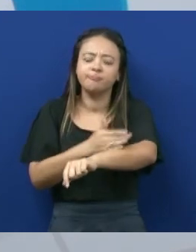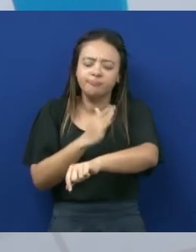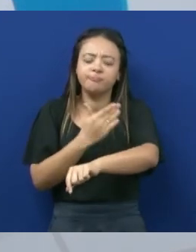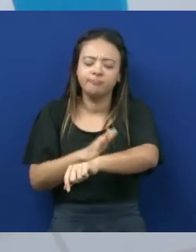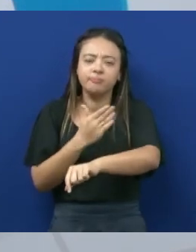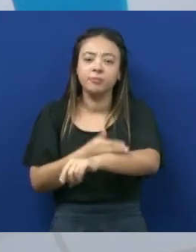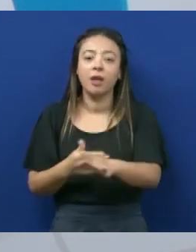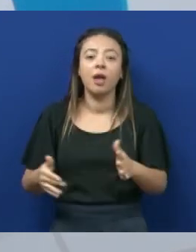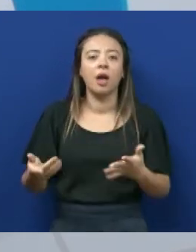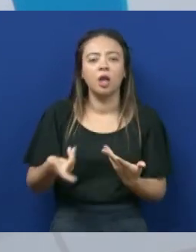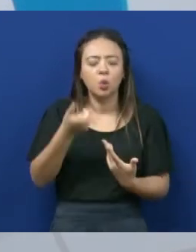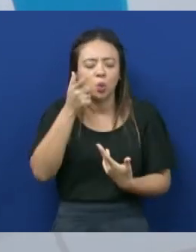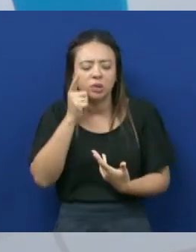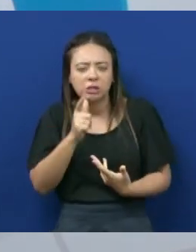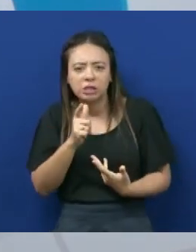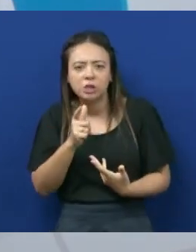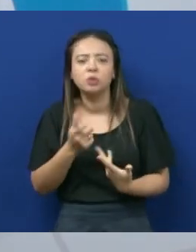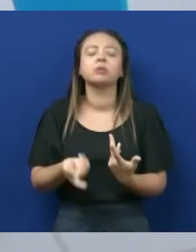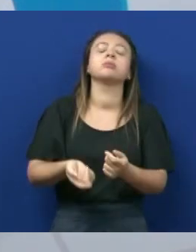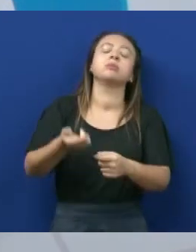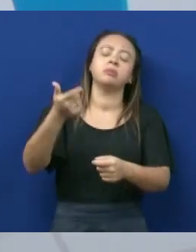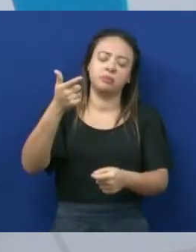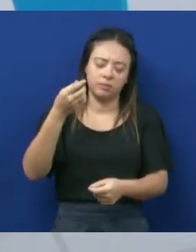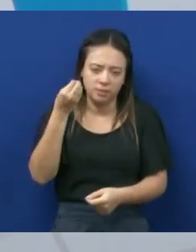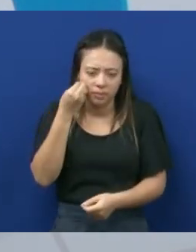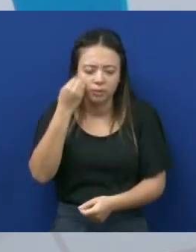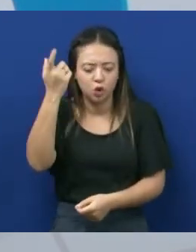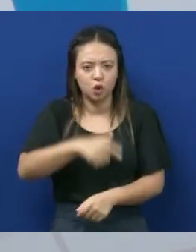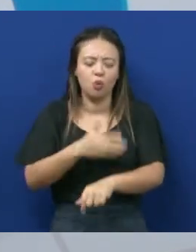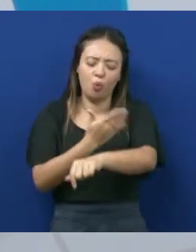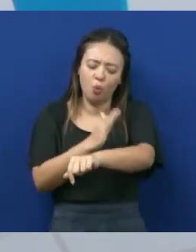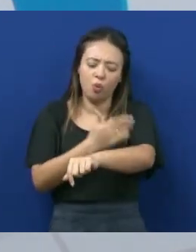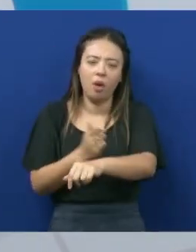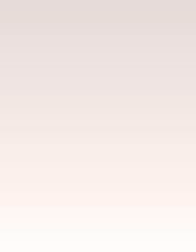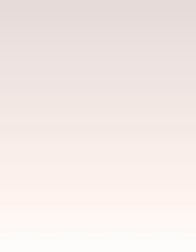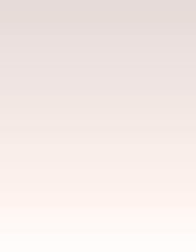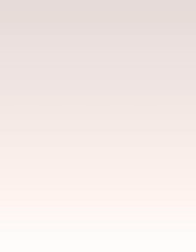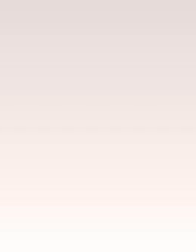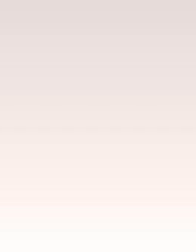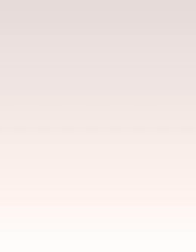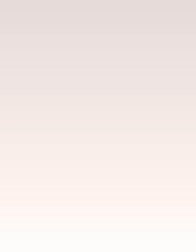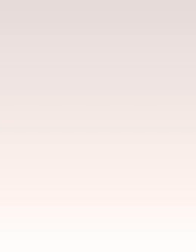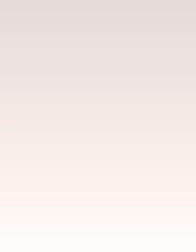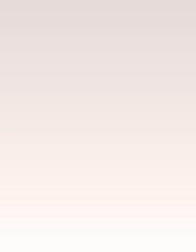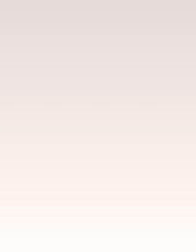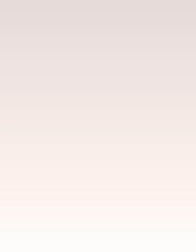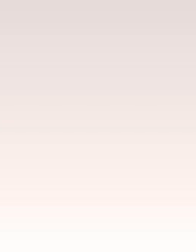deu certo na primeira, mas vai dar na segunda, na terceira e na quarta.